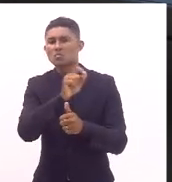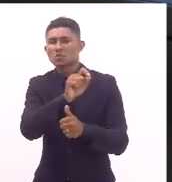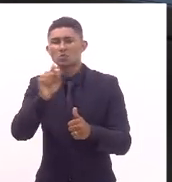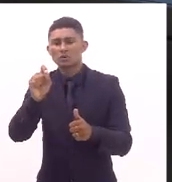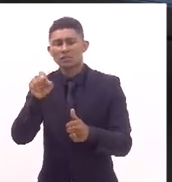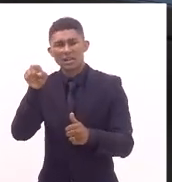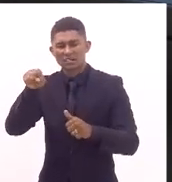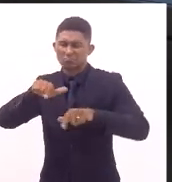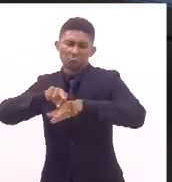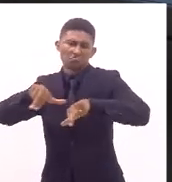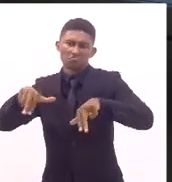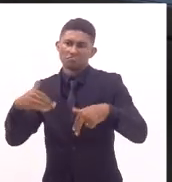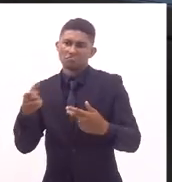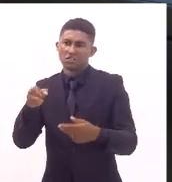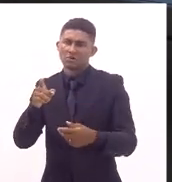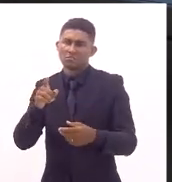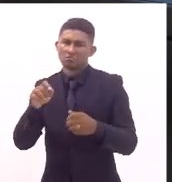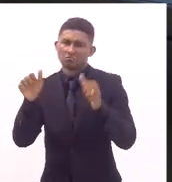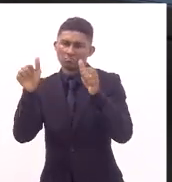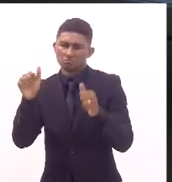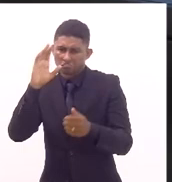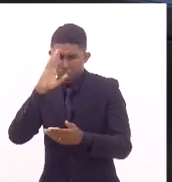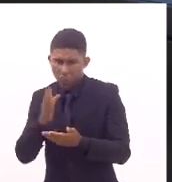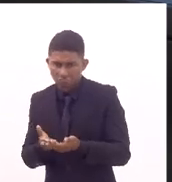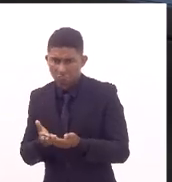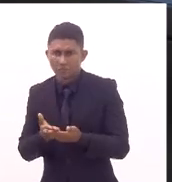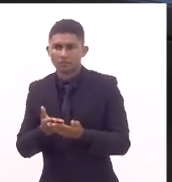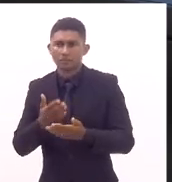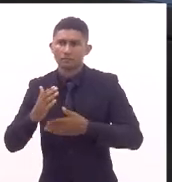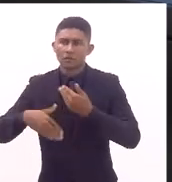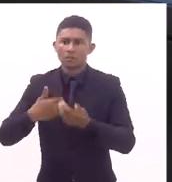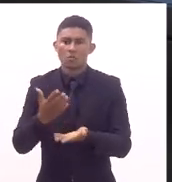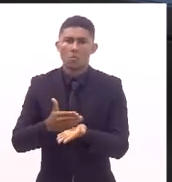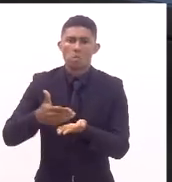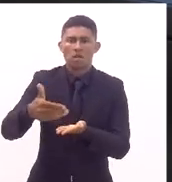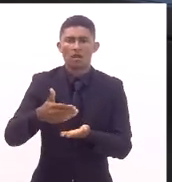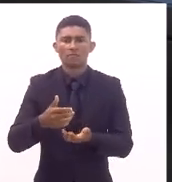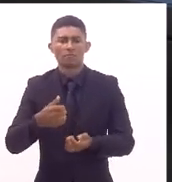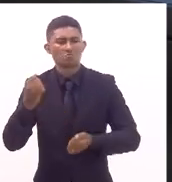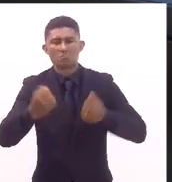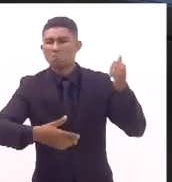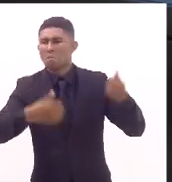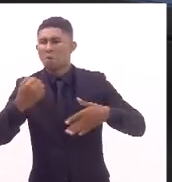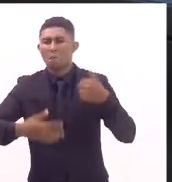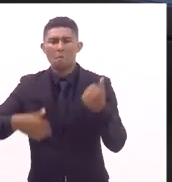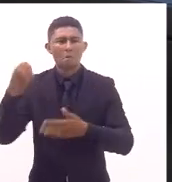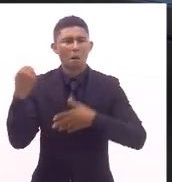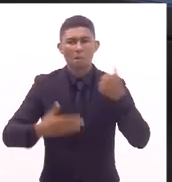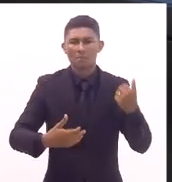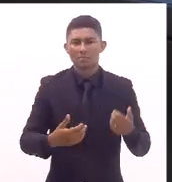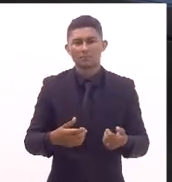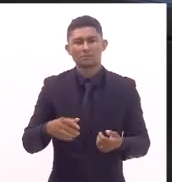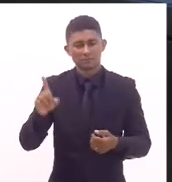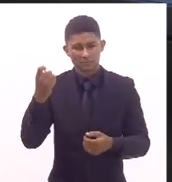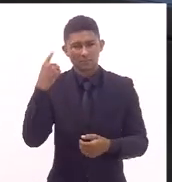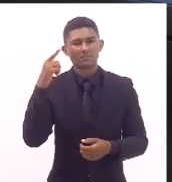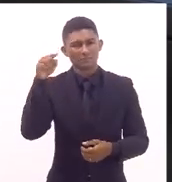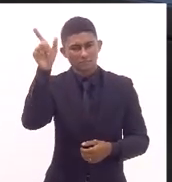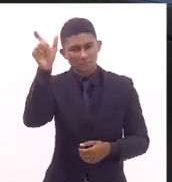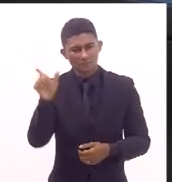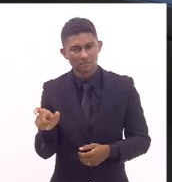os orixás e começava ali então bateu tambor dele O que é pedir a Fera